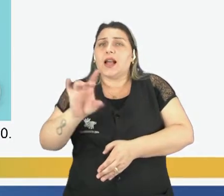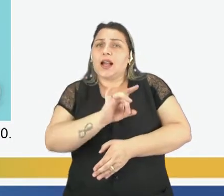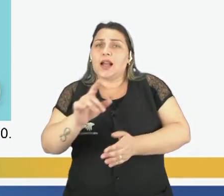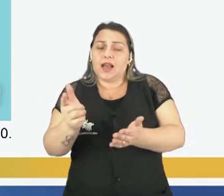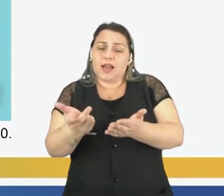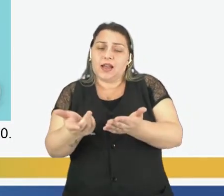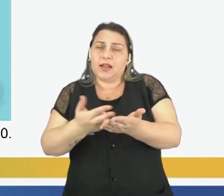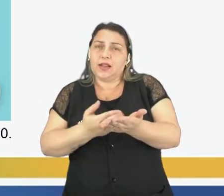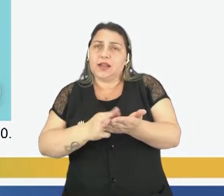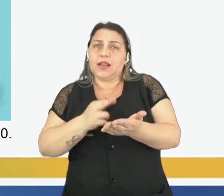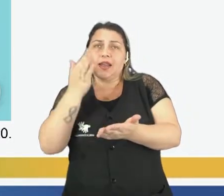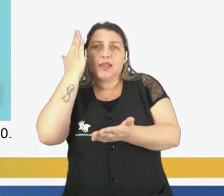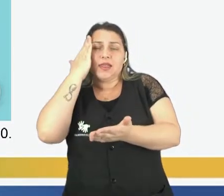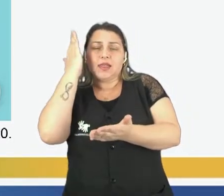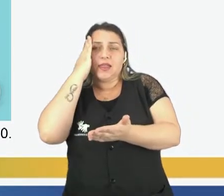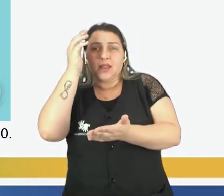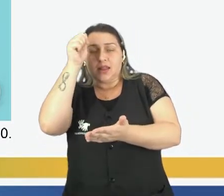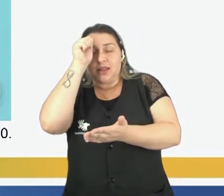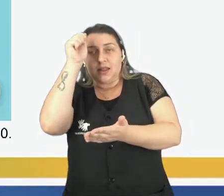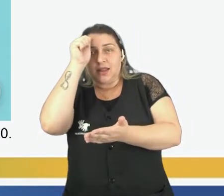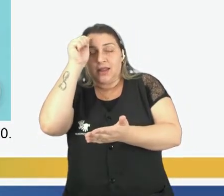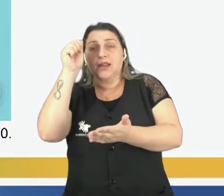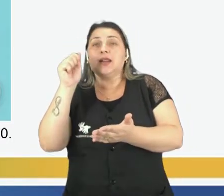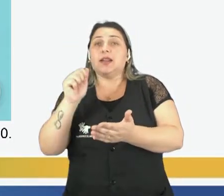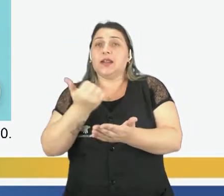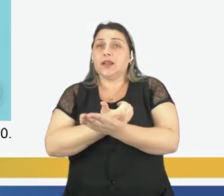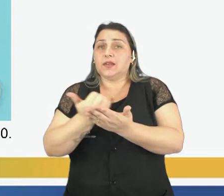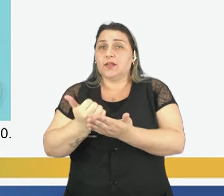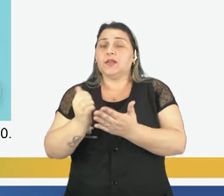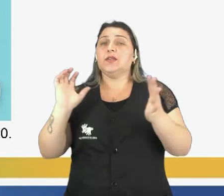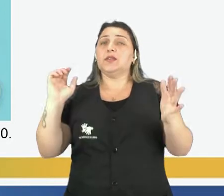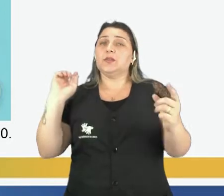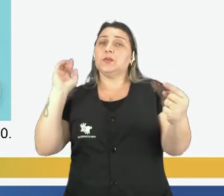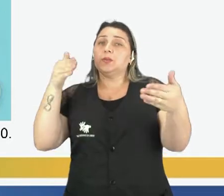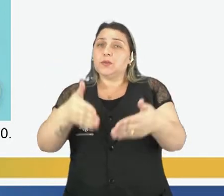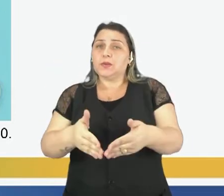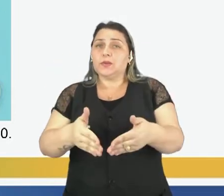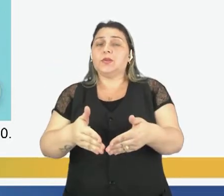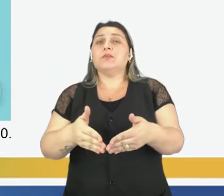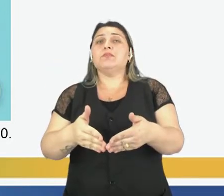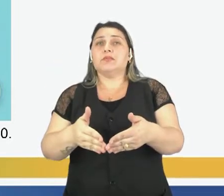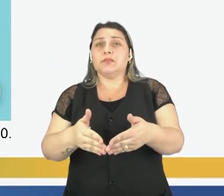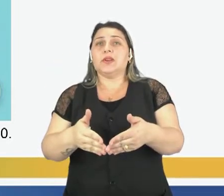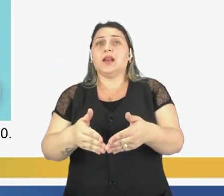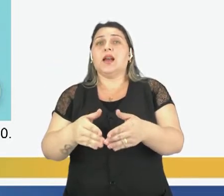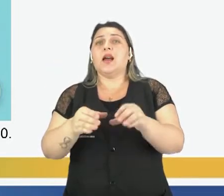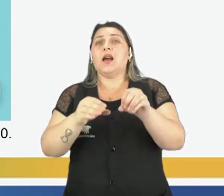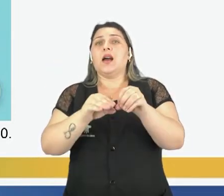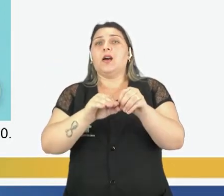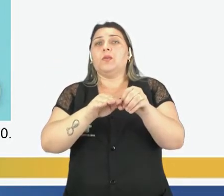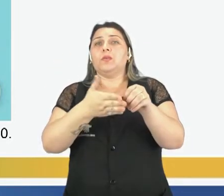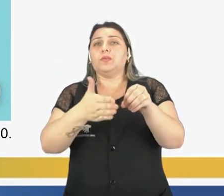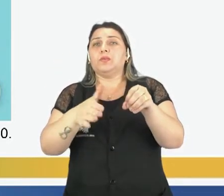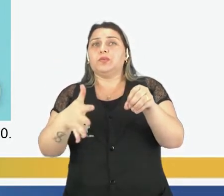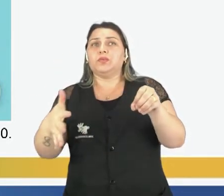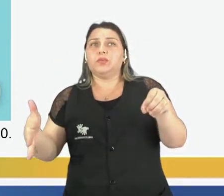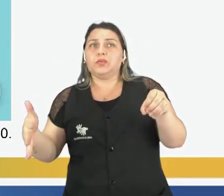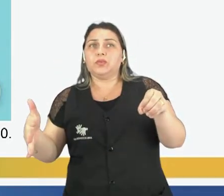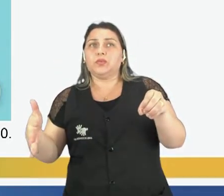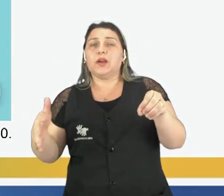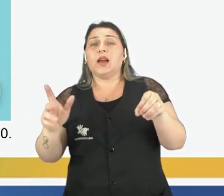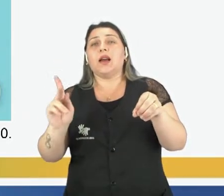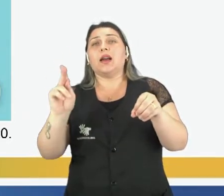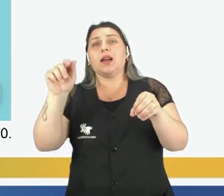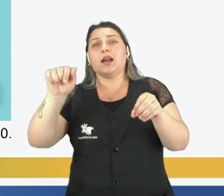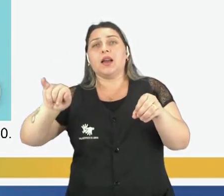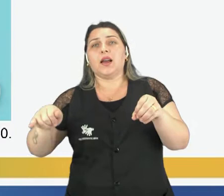leitor entende que suas ações estão diretamente ligadas ao que chega aos oceanos. Para